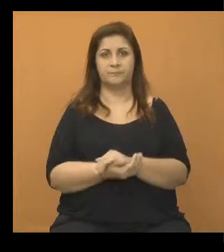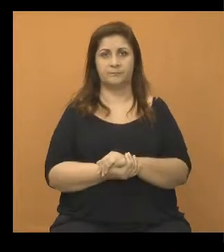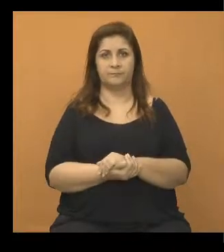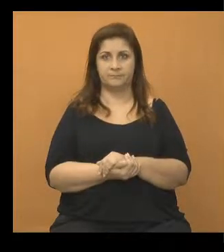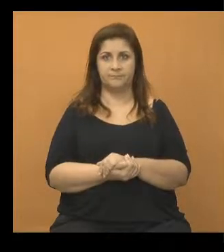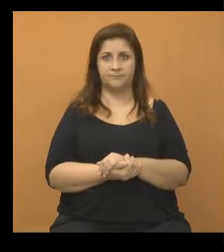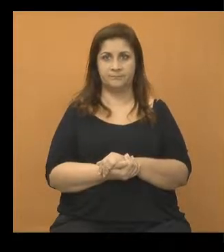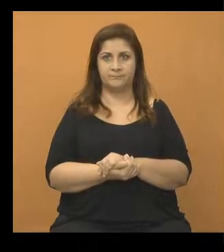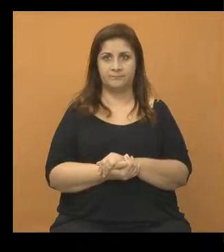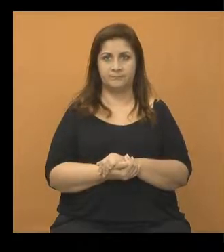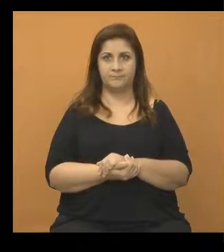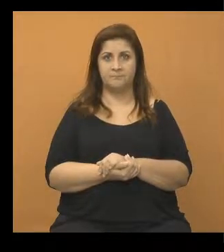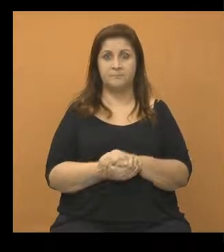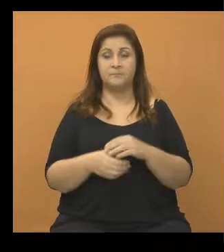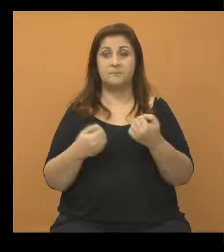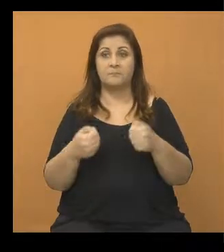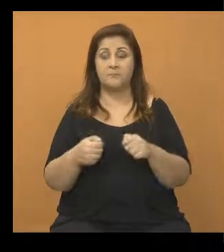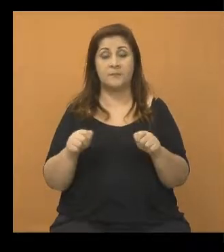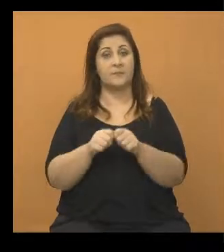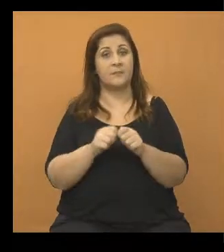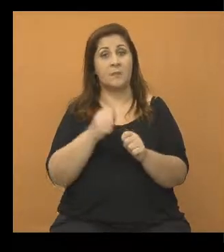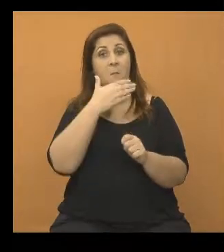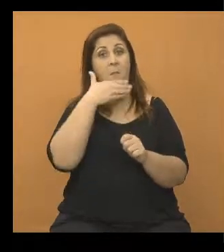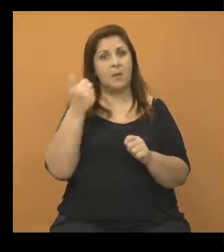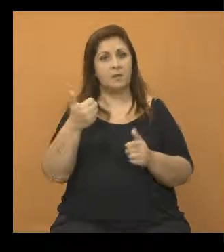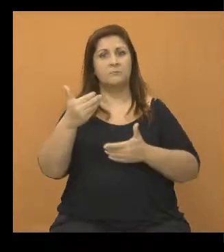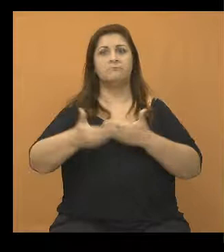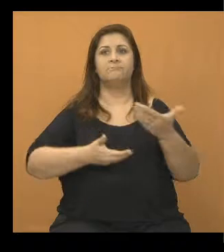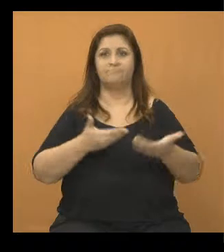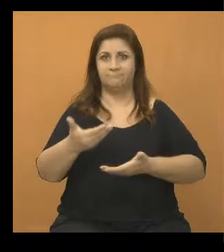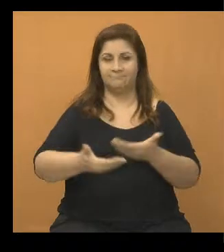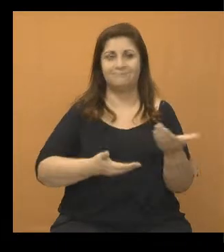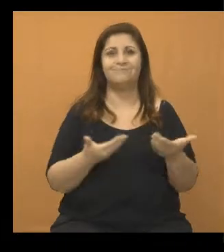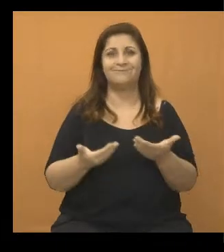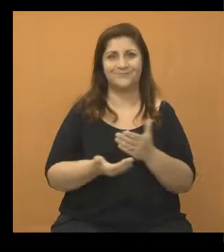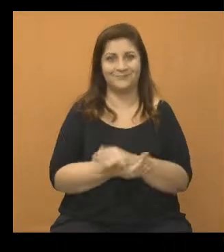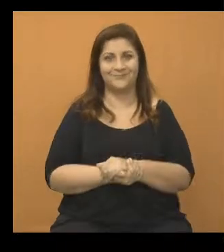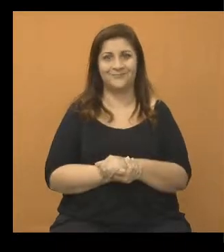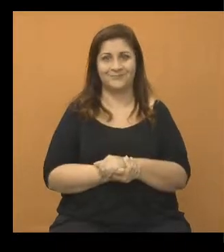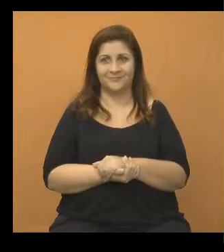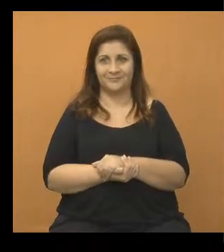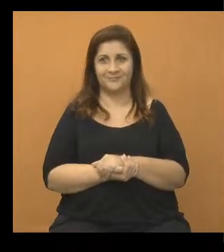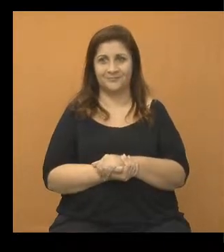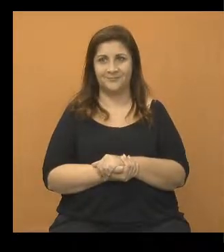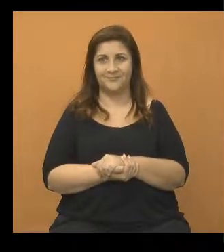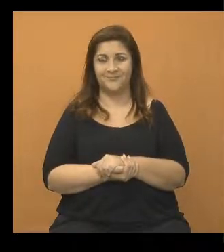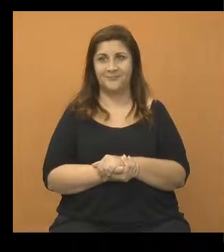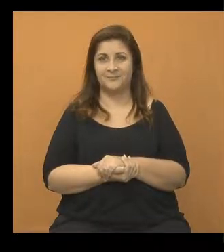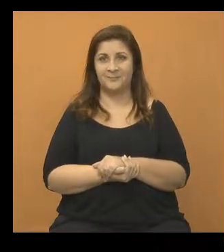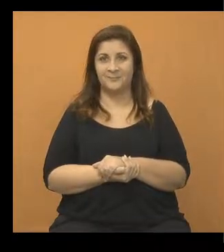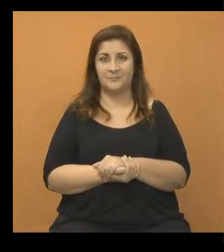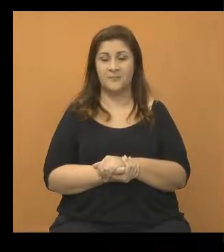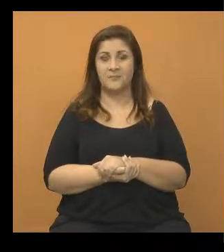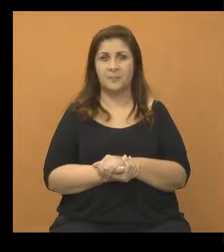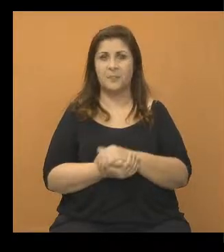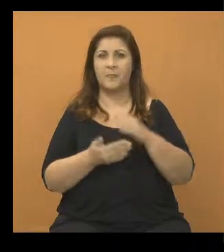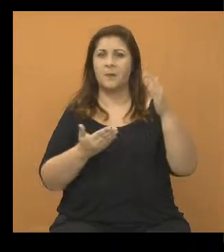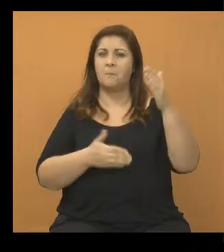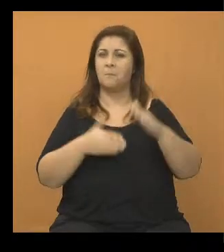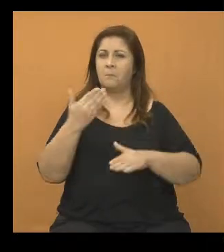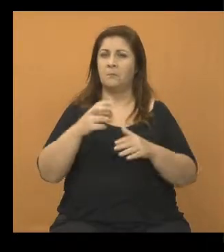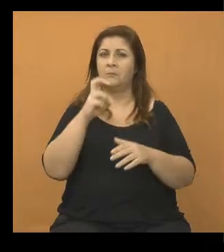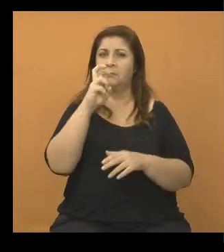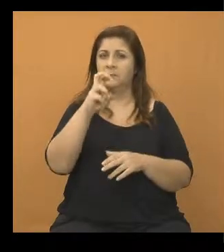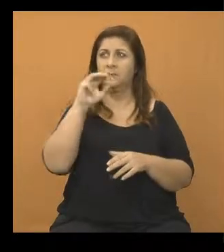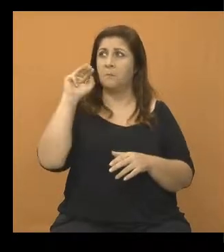para assegurar uma melhora nos serviços prestados pela Secretaria. Então seria mais ou menos 5 milhões